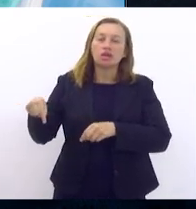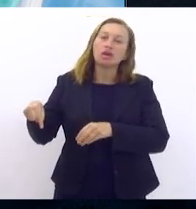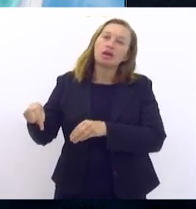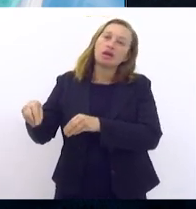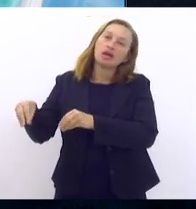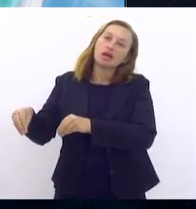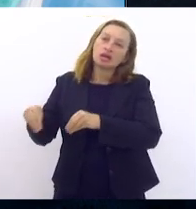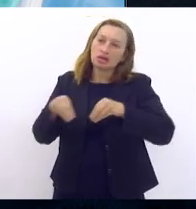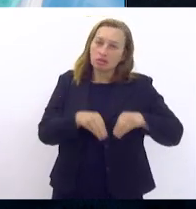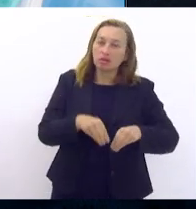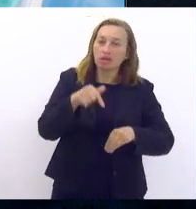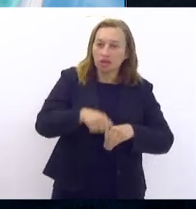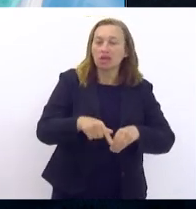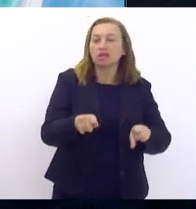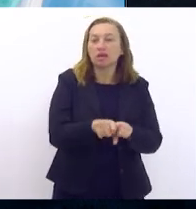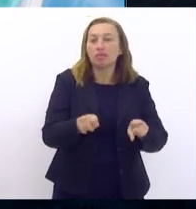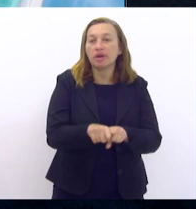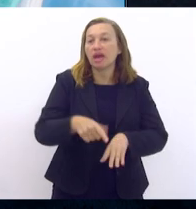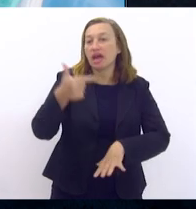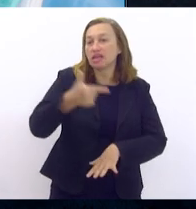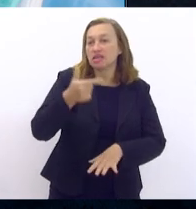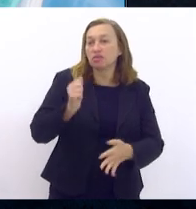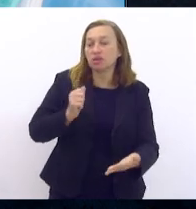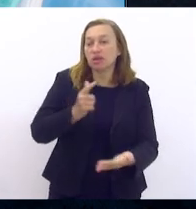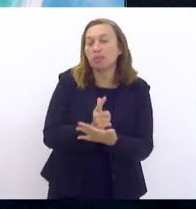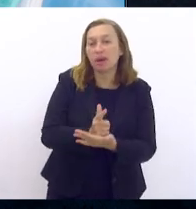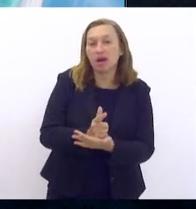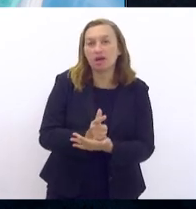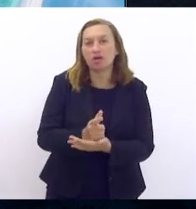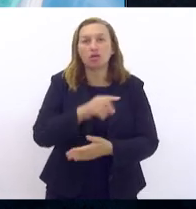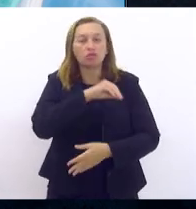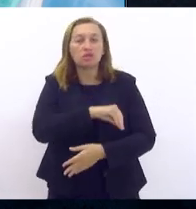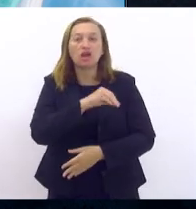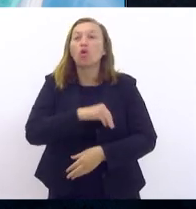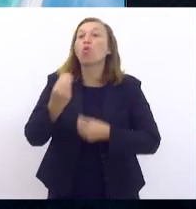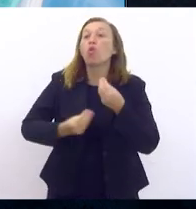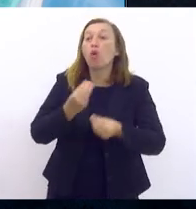segunda que paga os melhores salários como é que a gente faz essa conta CAGED